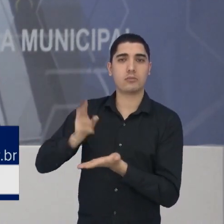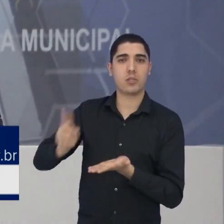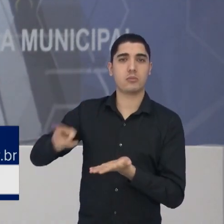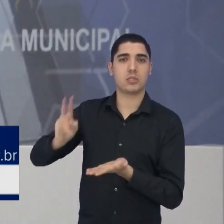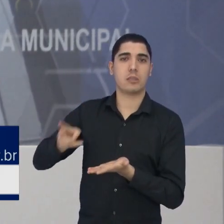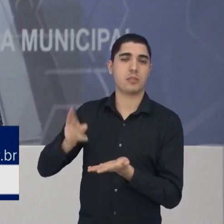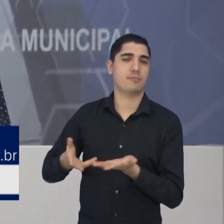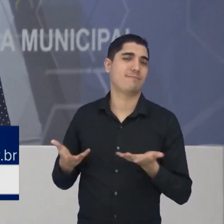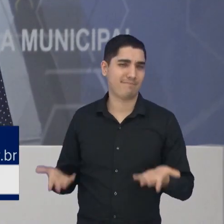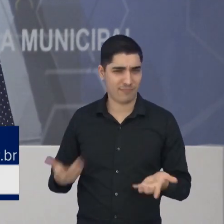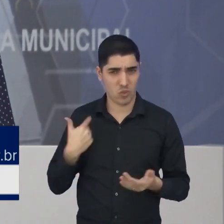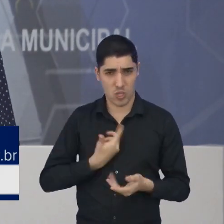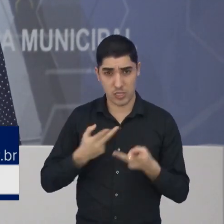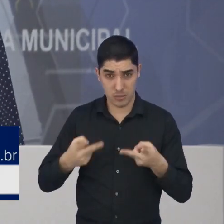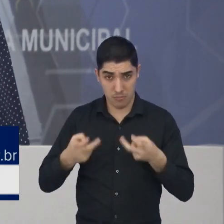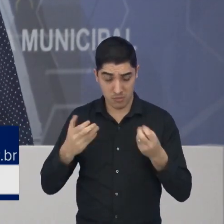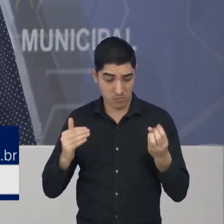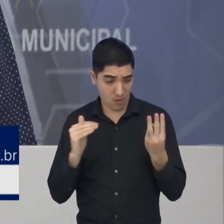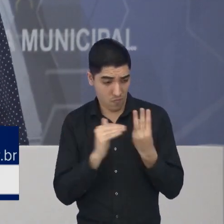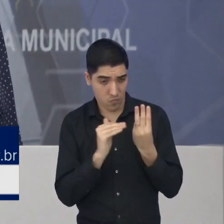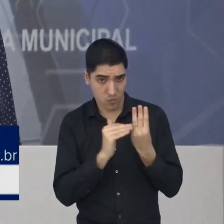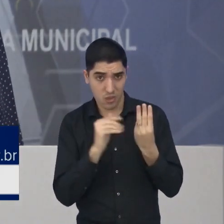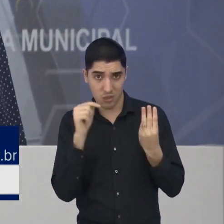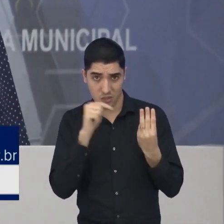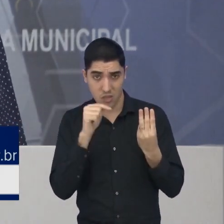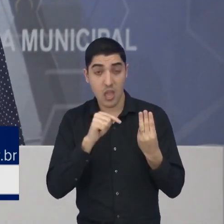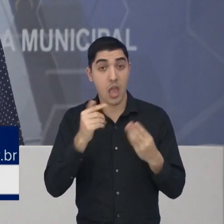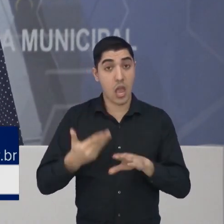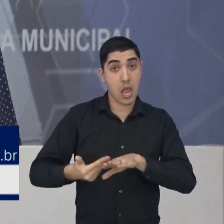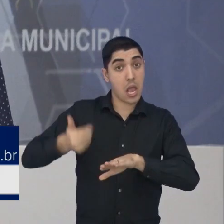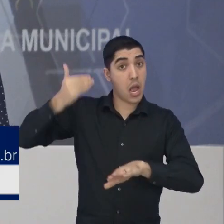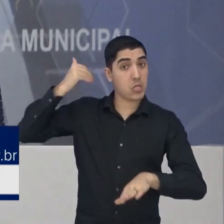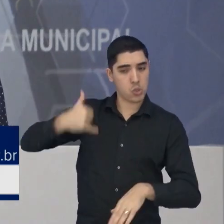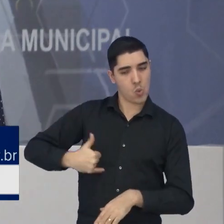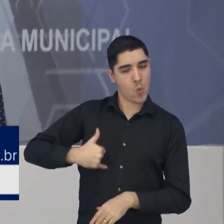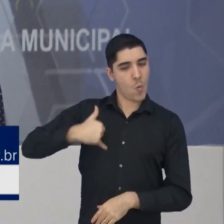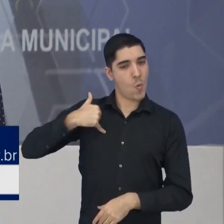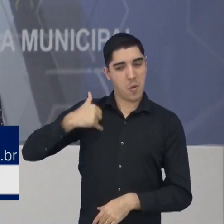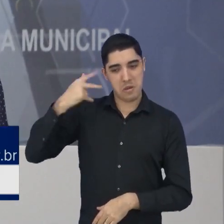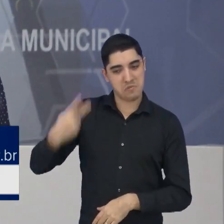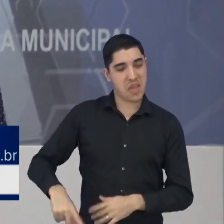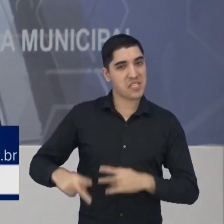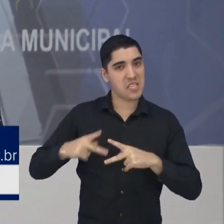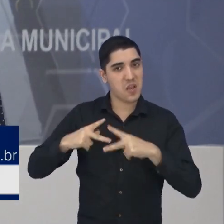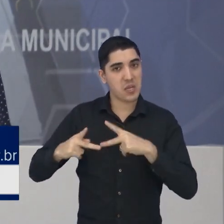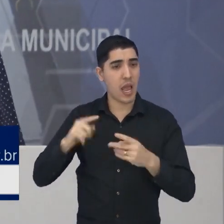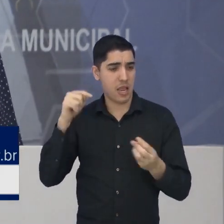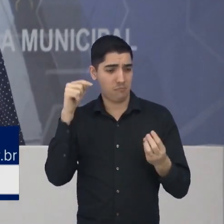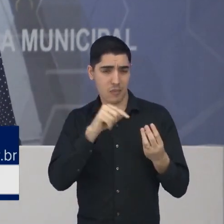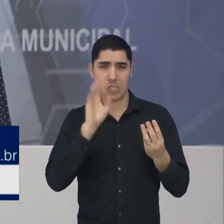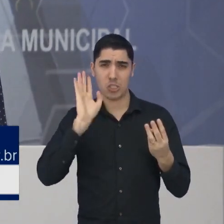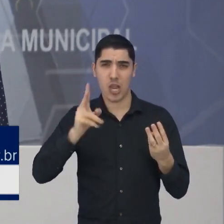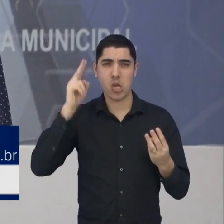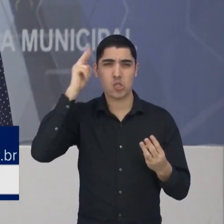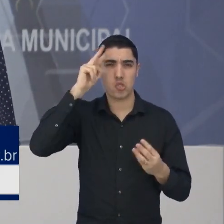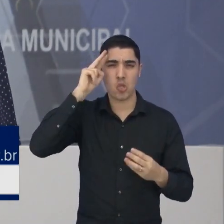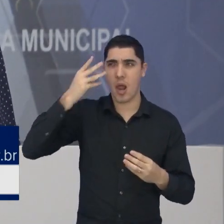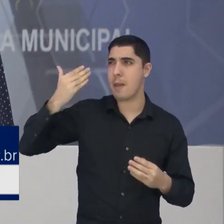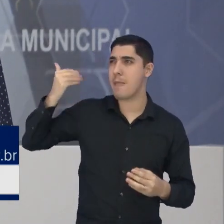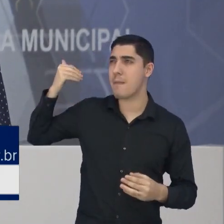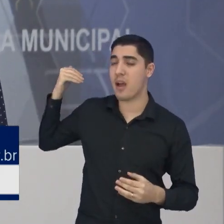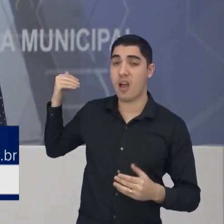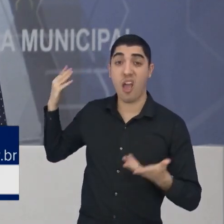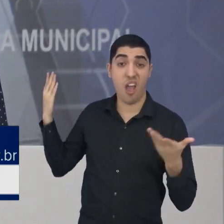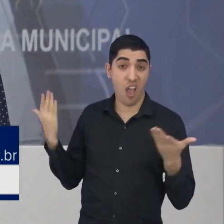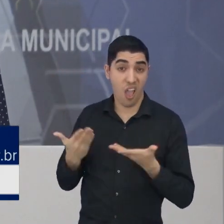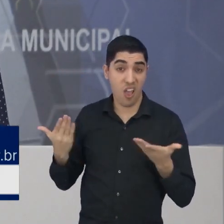vendo, a Fundação Cultural, que foi um grande orgulho da cidade, que já teve muita história, vai ser